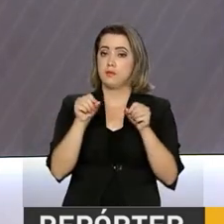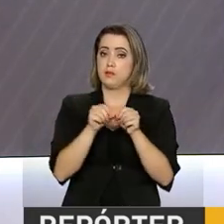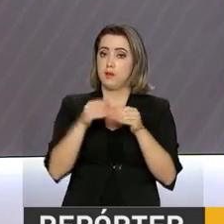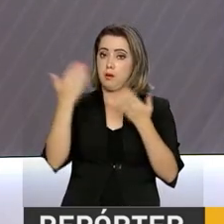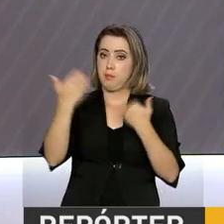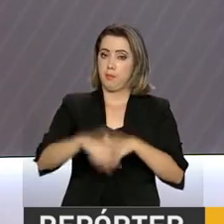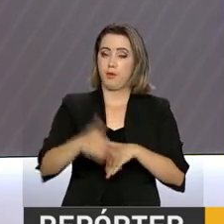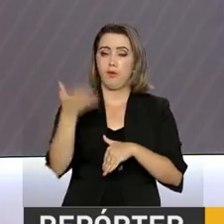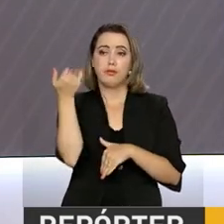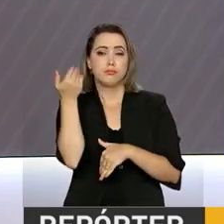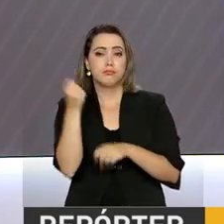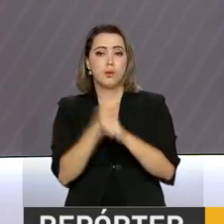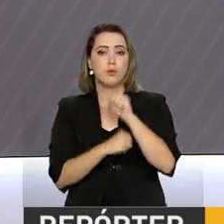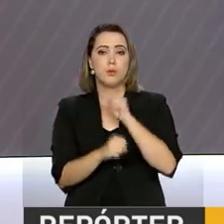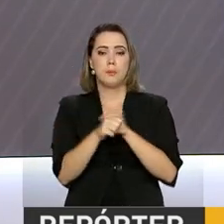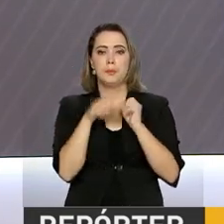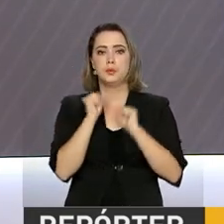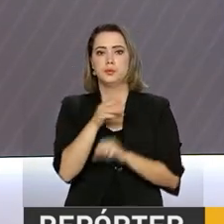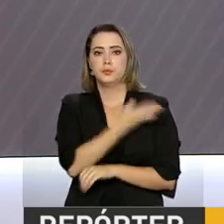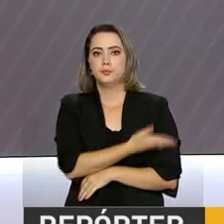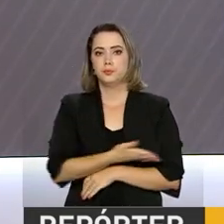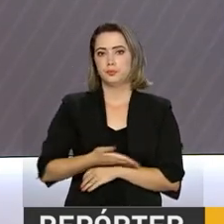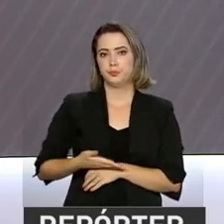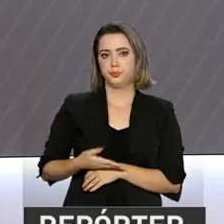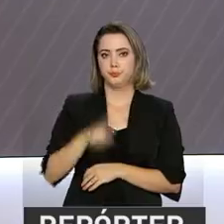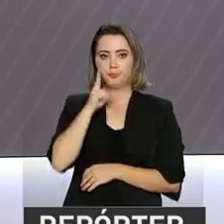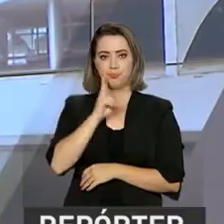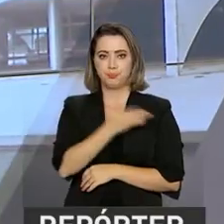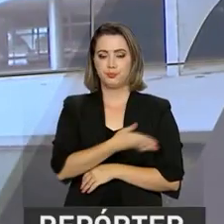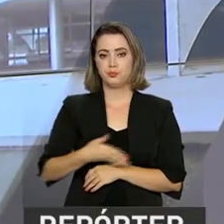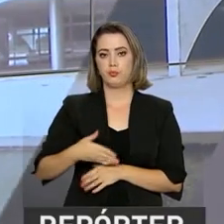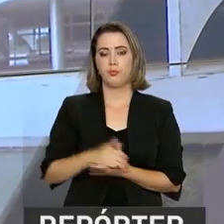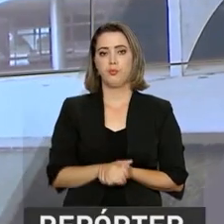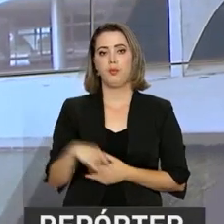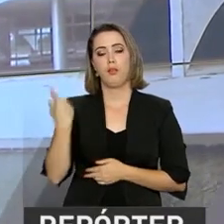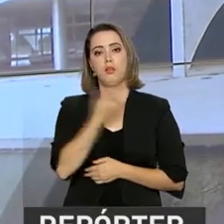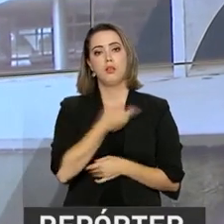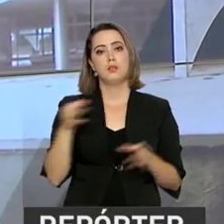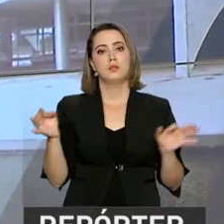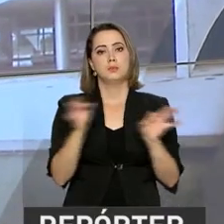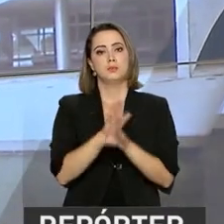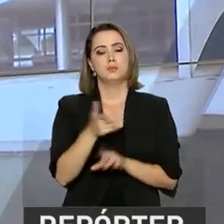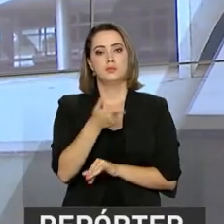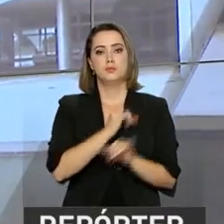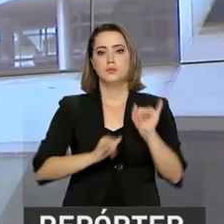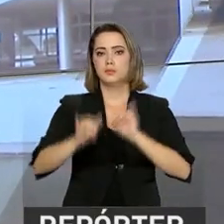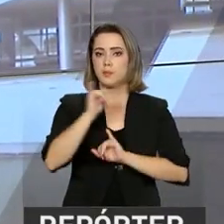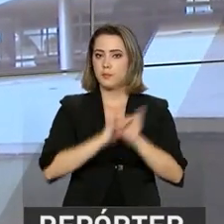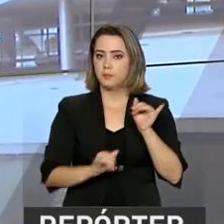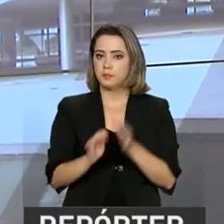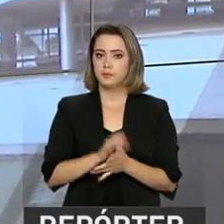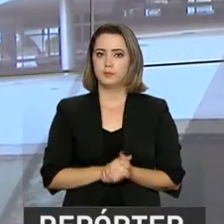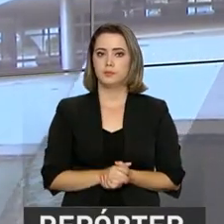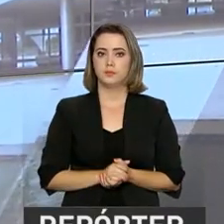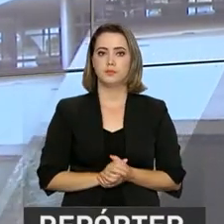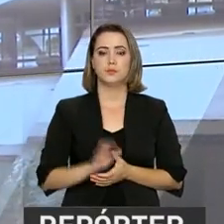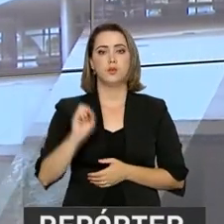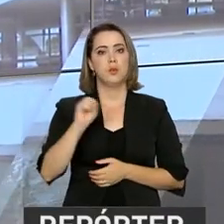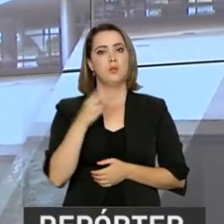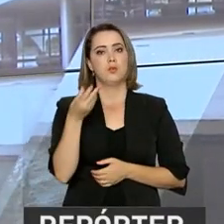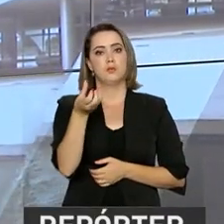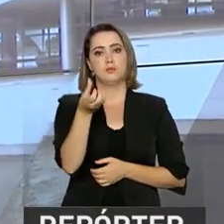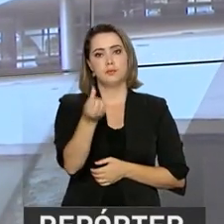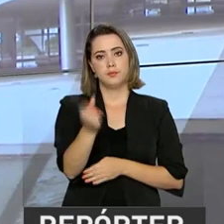podem fazer a consulta no site do INEP nós ficamos por aqui e voltamos a qualquer momento com outras informações